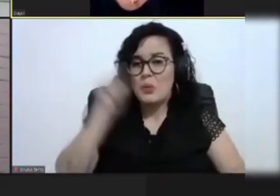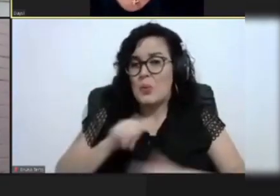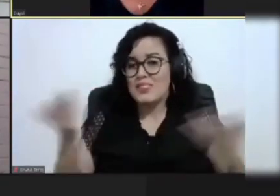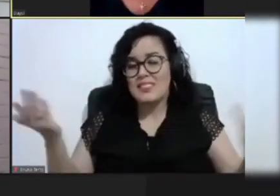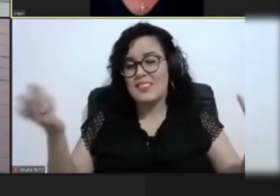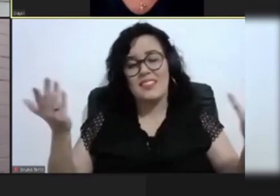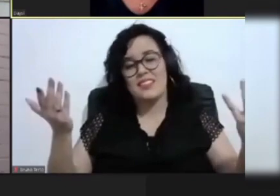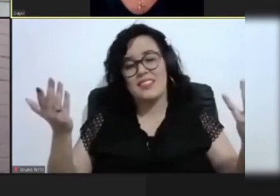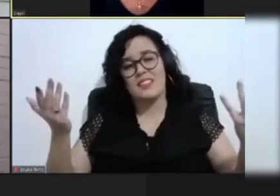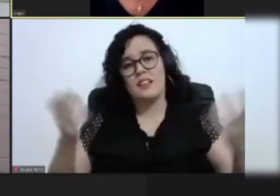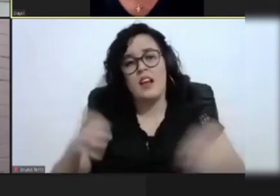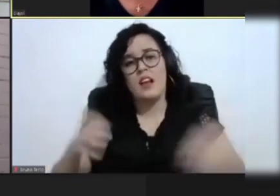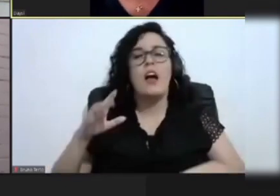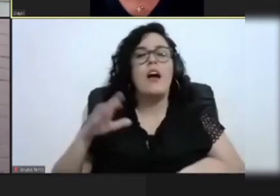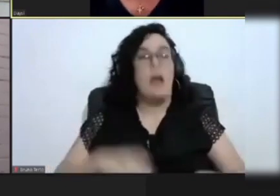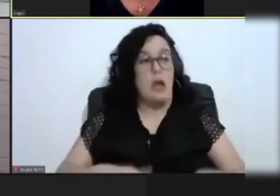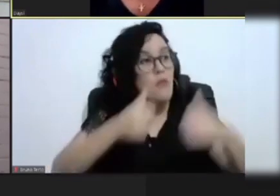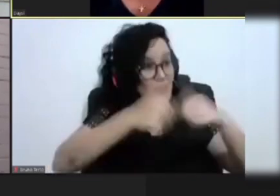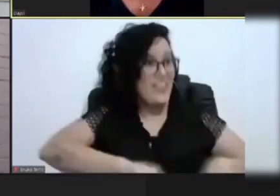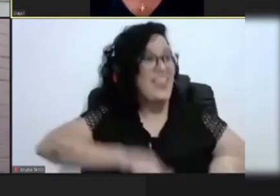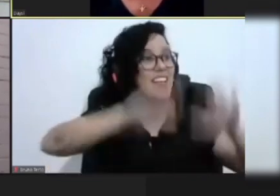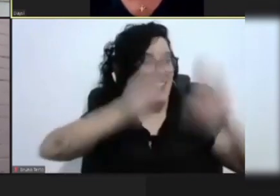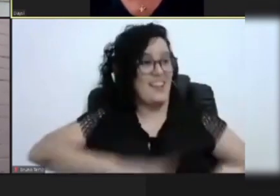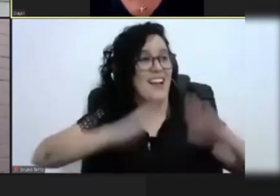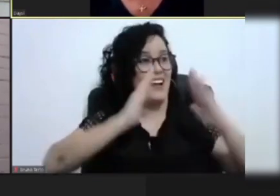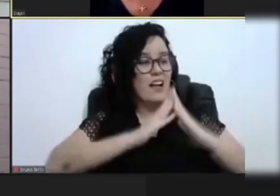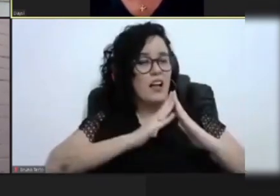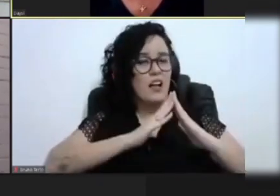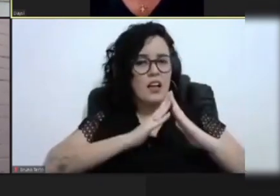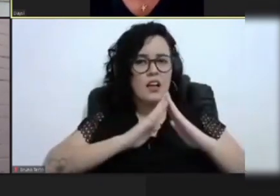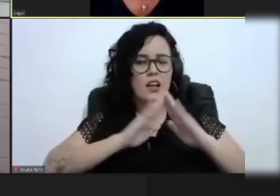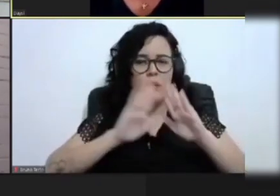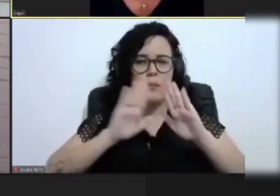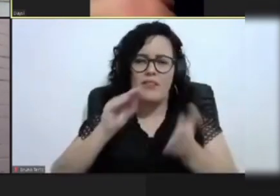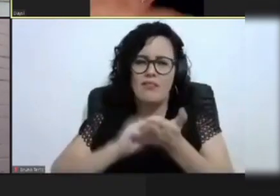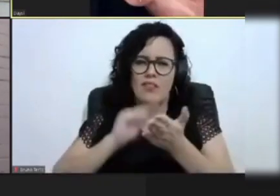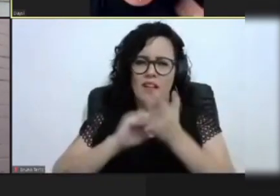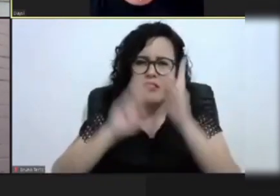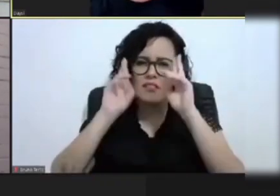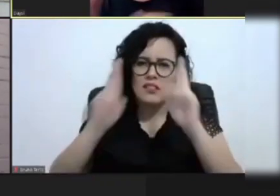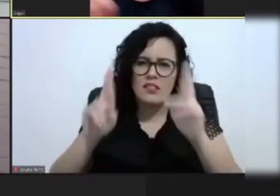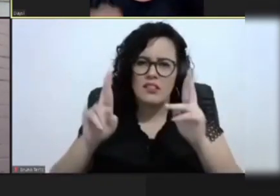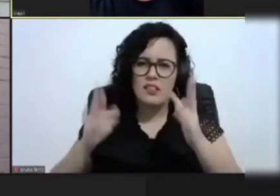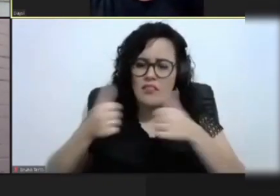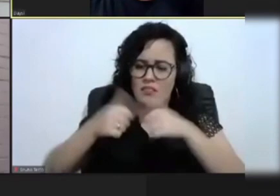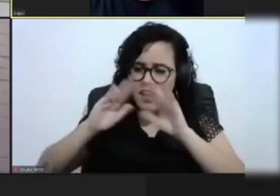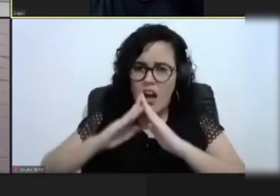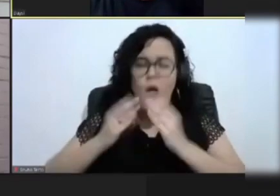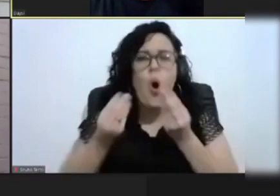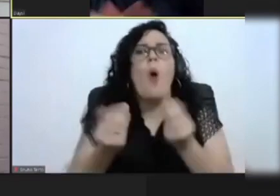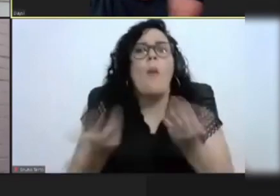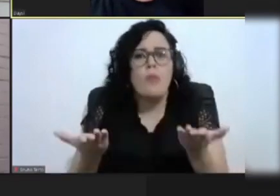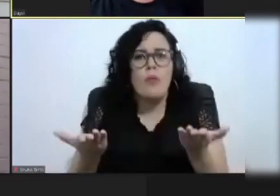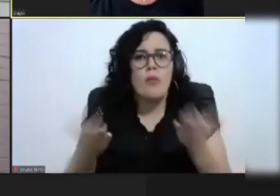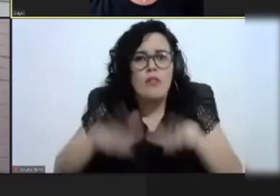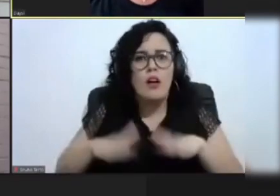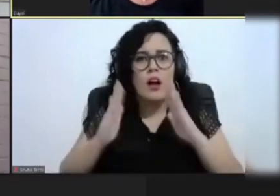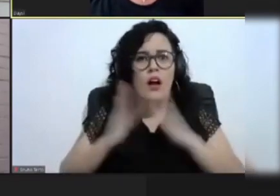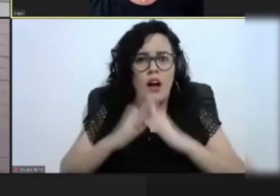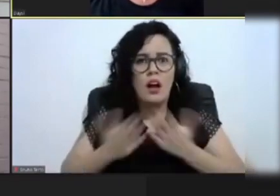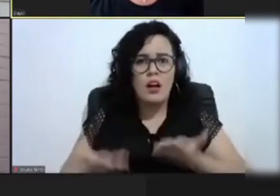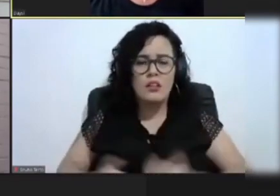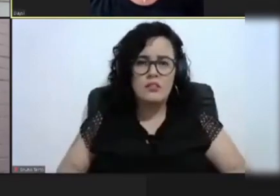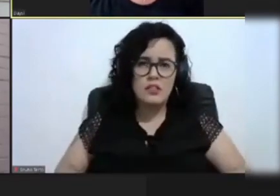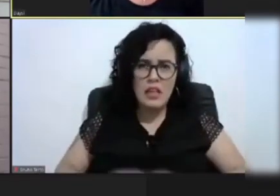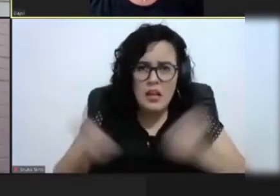fique em casa. Gente, mais respeito, né? Fique em casa como? É possível,